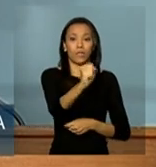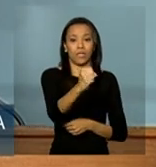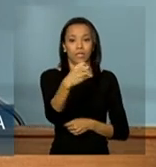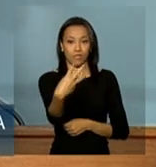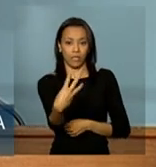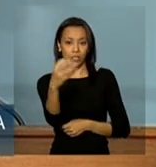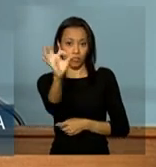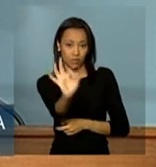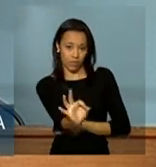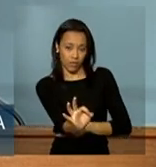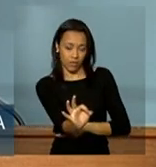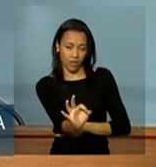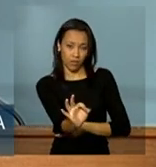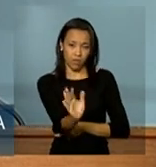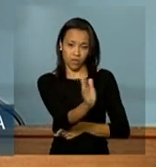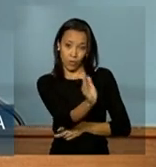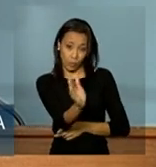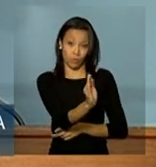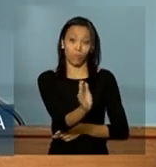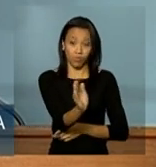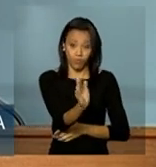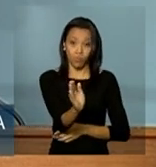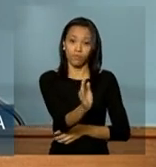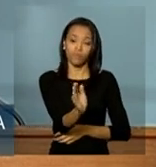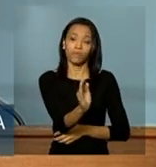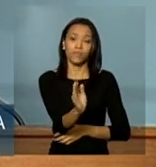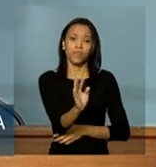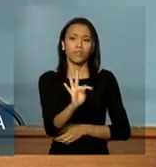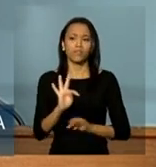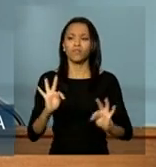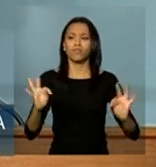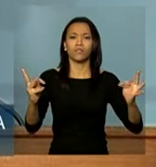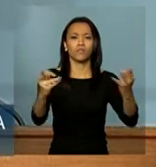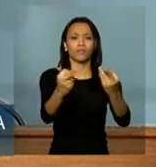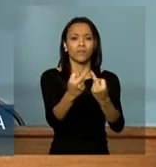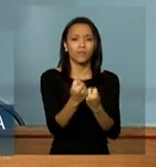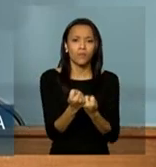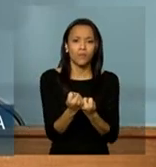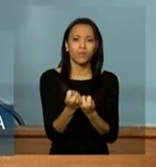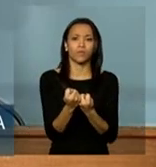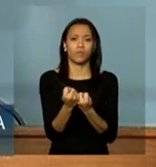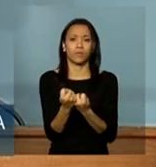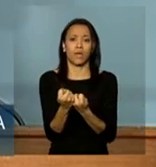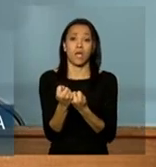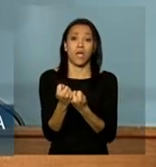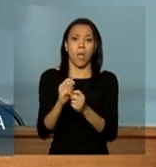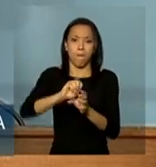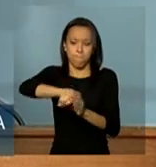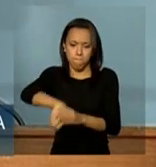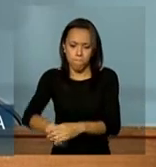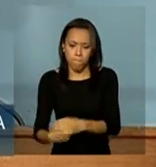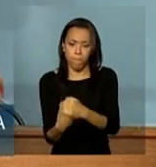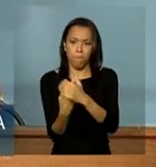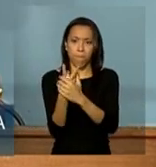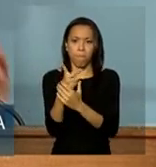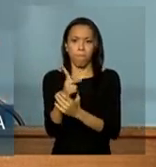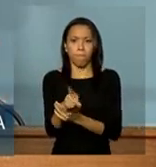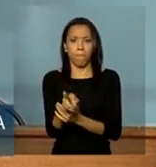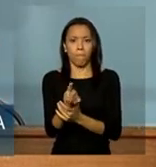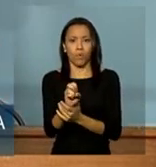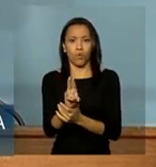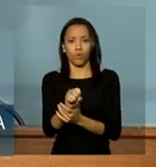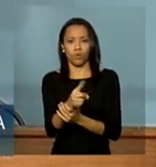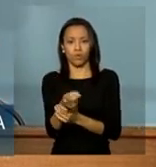83%, em torno de 83% de toda a produção agrícola do Brasil